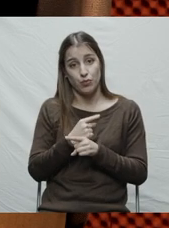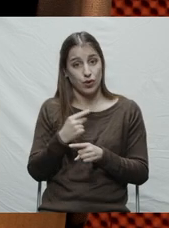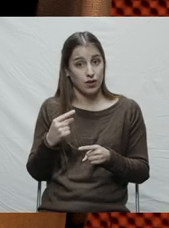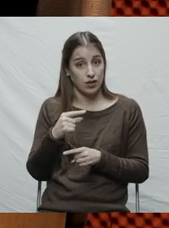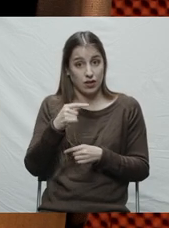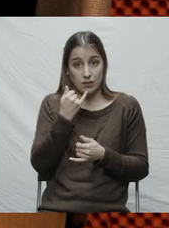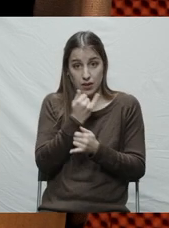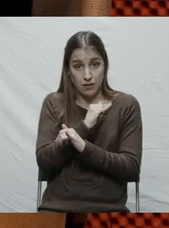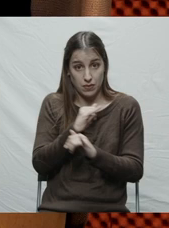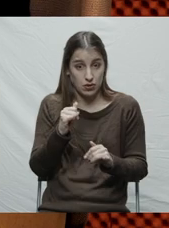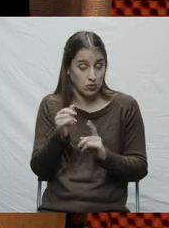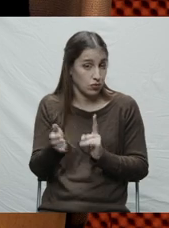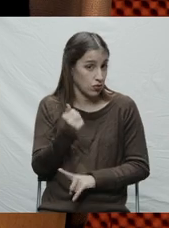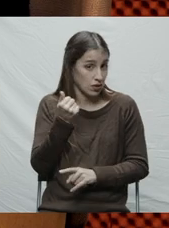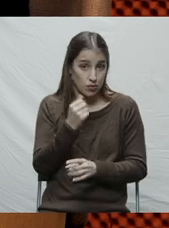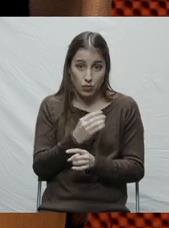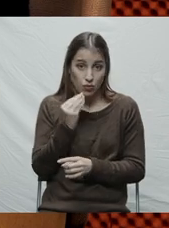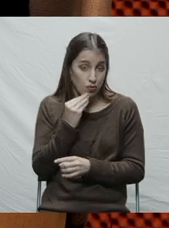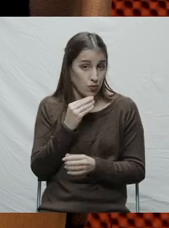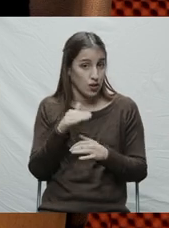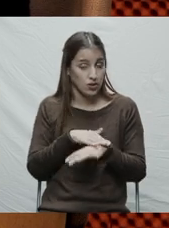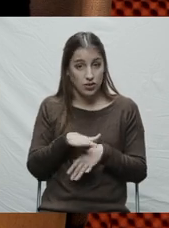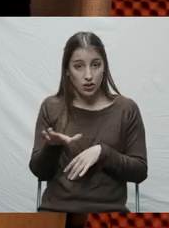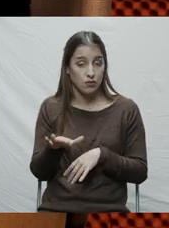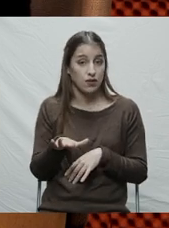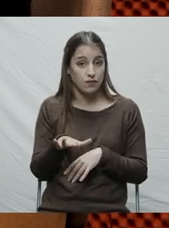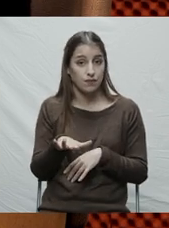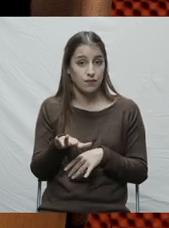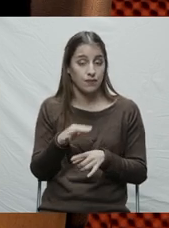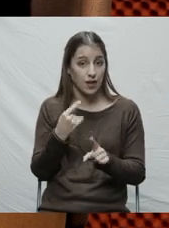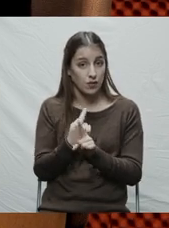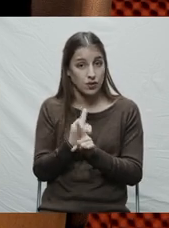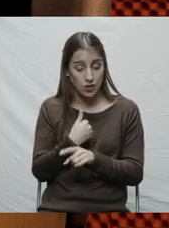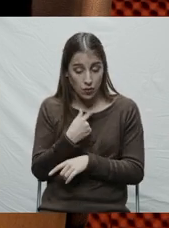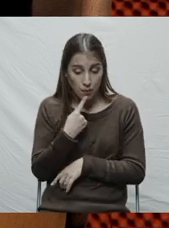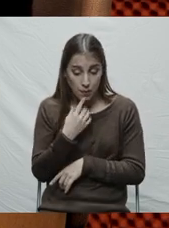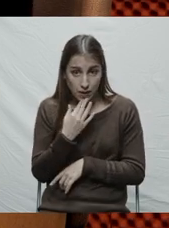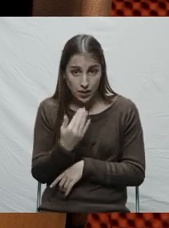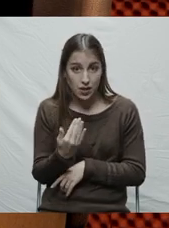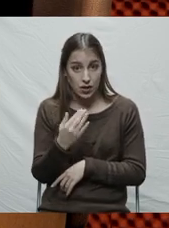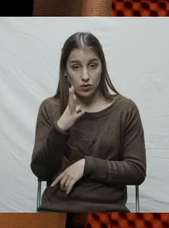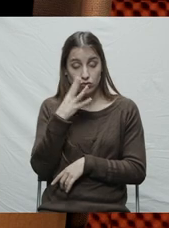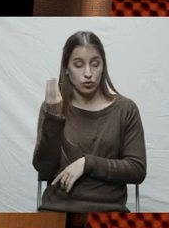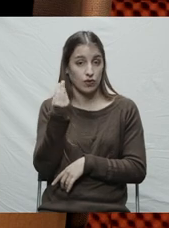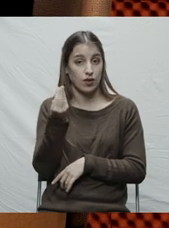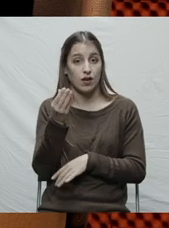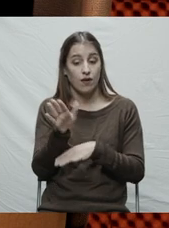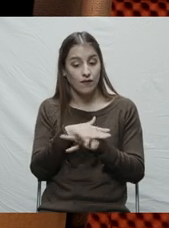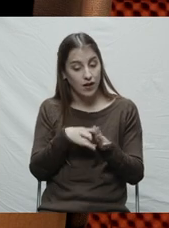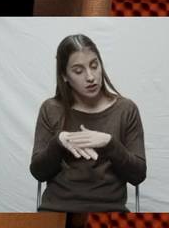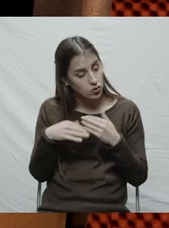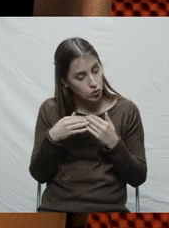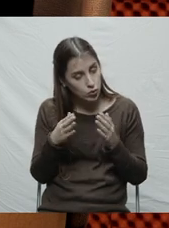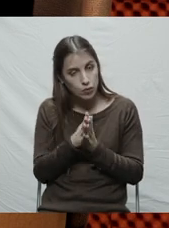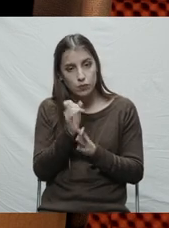o sucesso que tenha no exterior. Portanto, a coisa que eu diria a uma pessoa verdadeiramente jovem é: façam todo o possível para